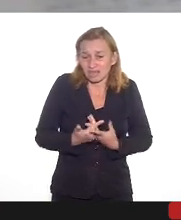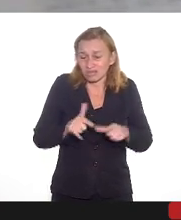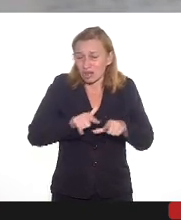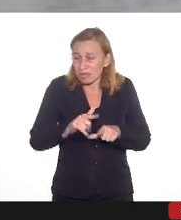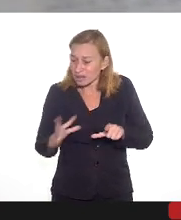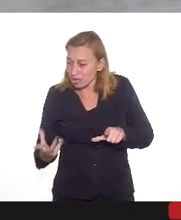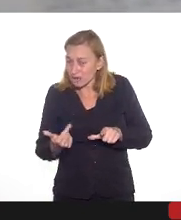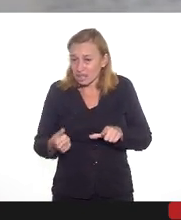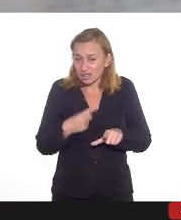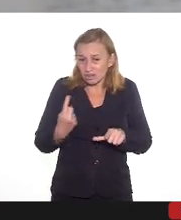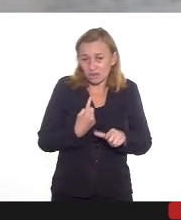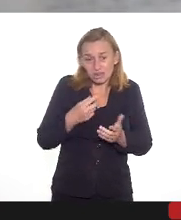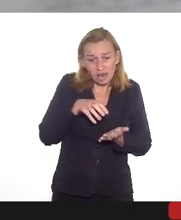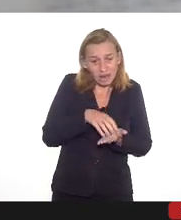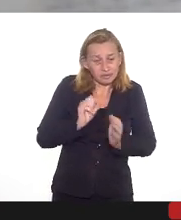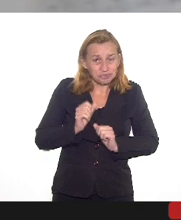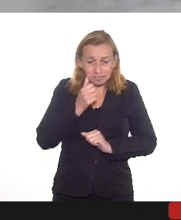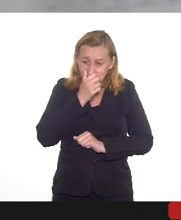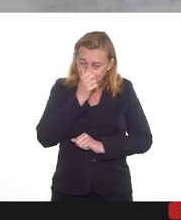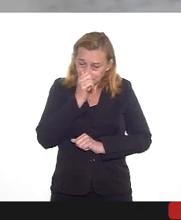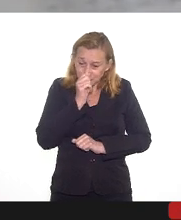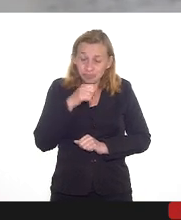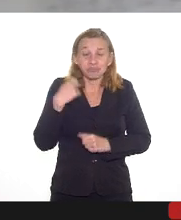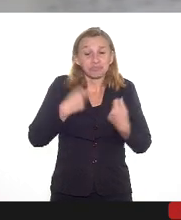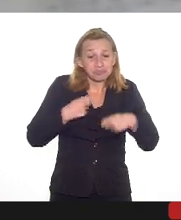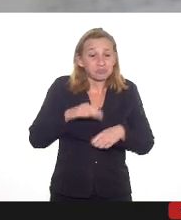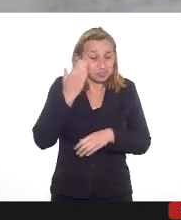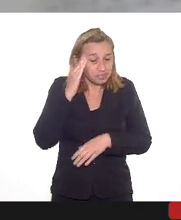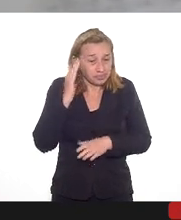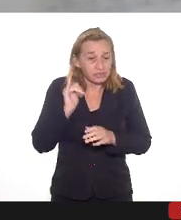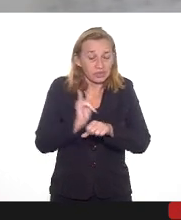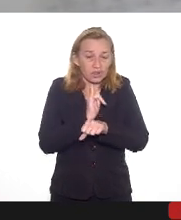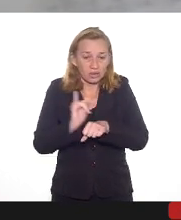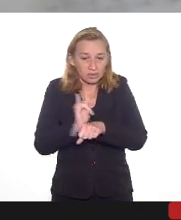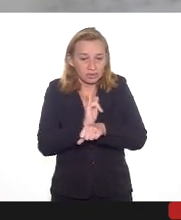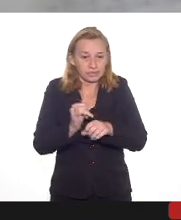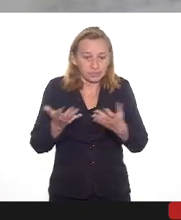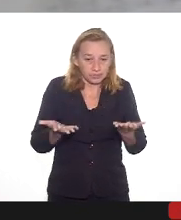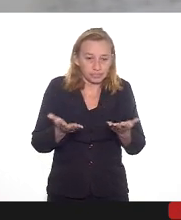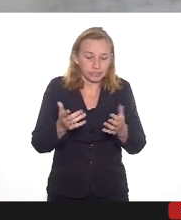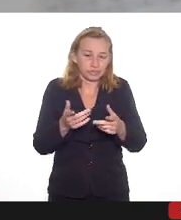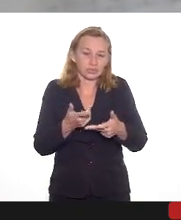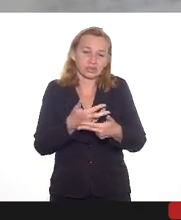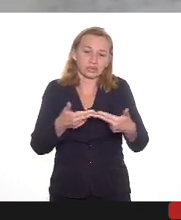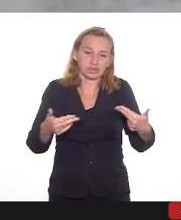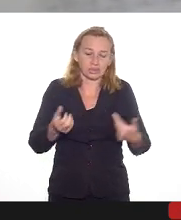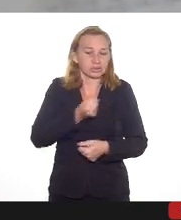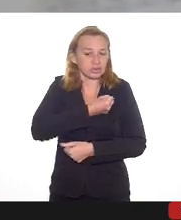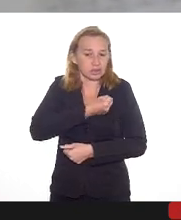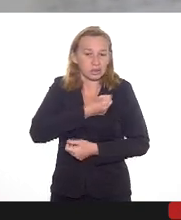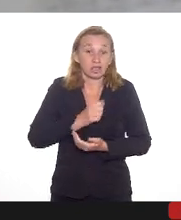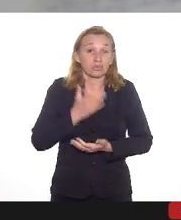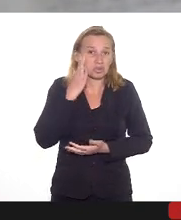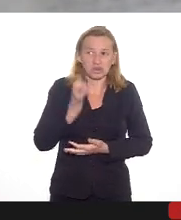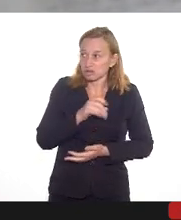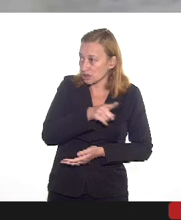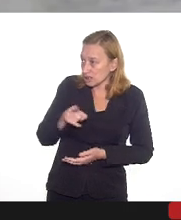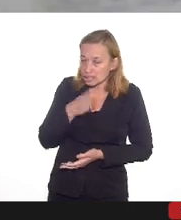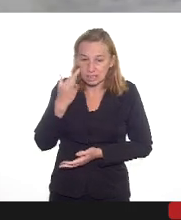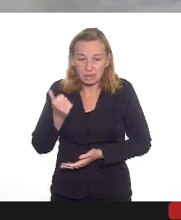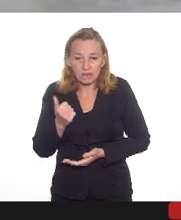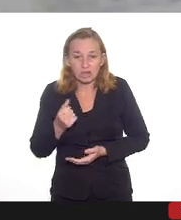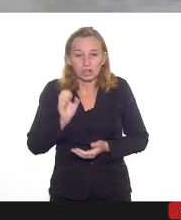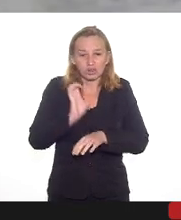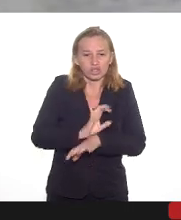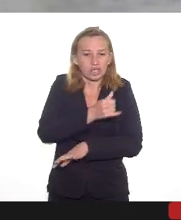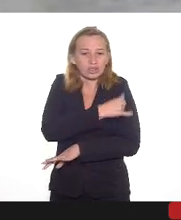rede. No meio a isso, a gente precisa entender também algumas questões envolvendo alguns números. Não sei se todos aqui sabem, o